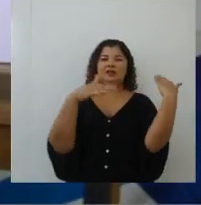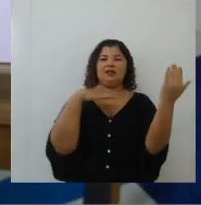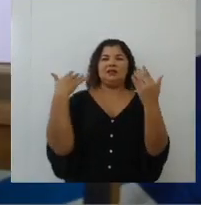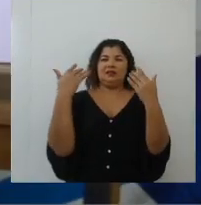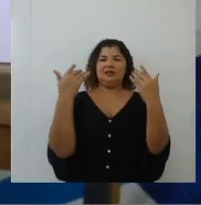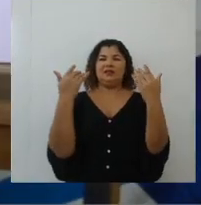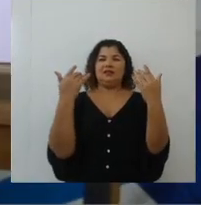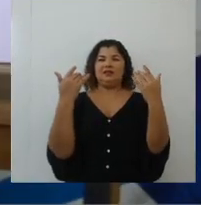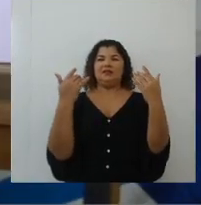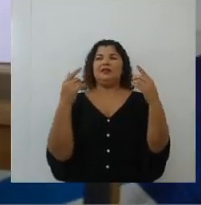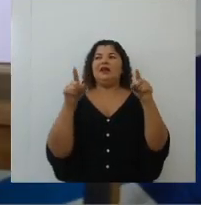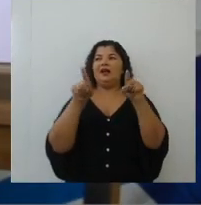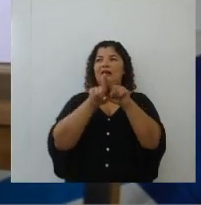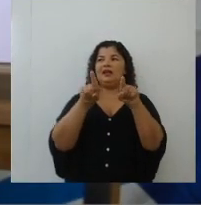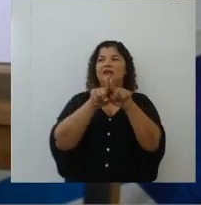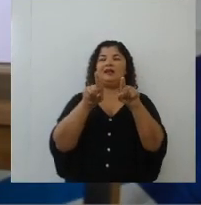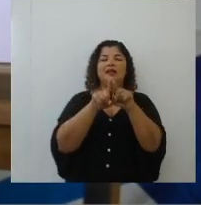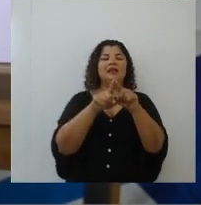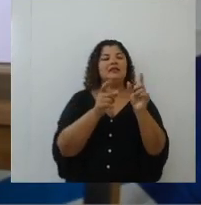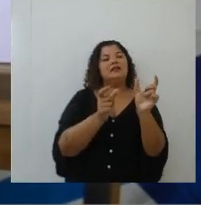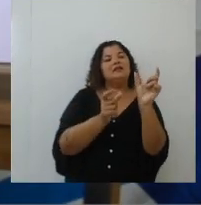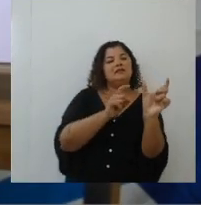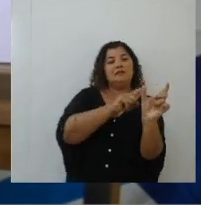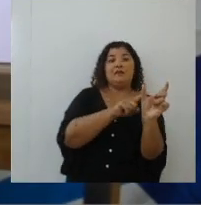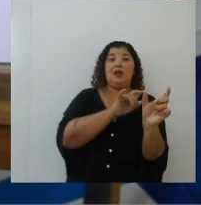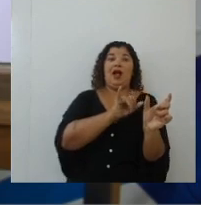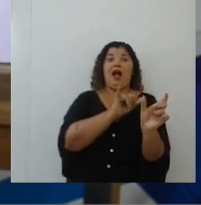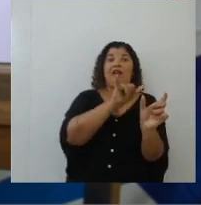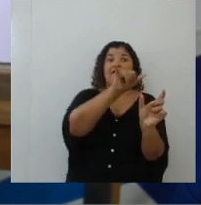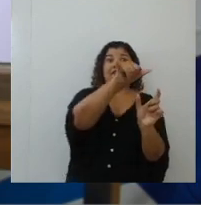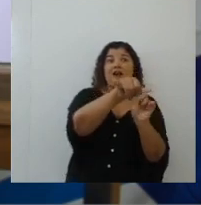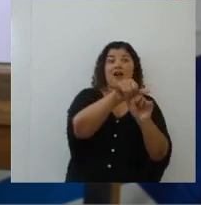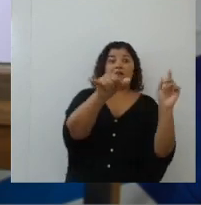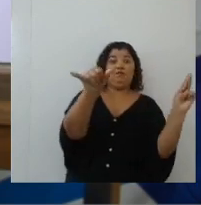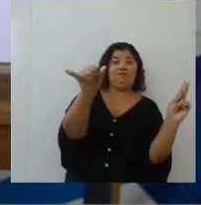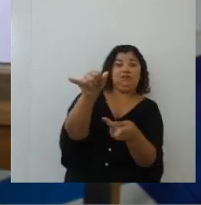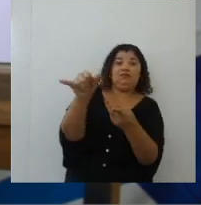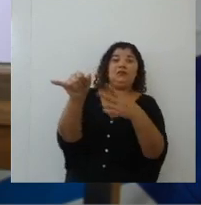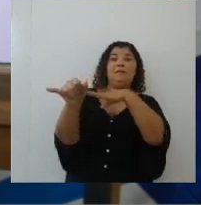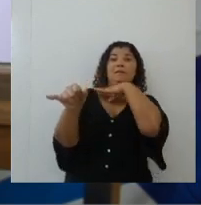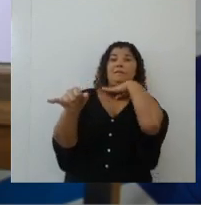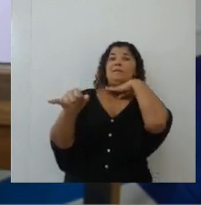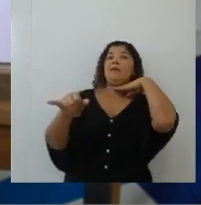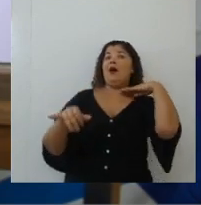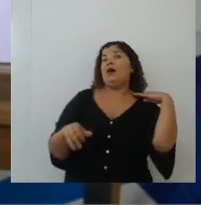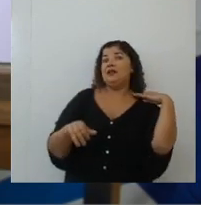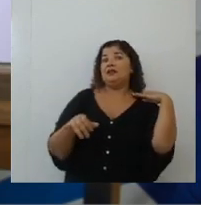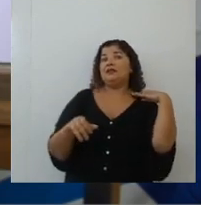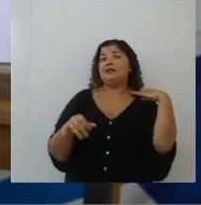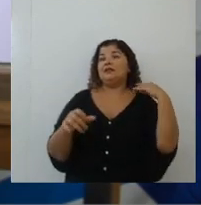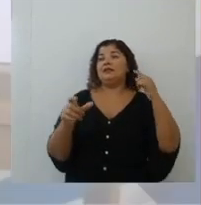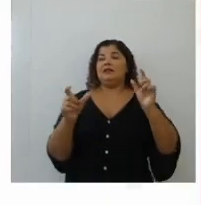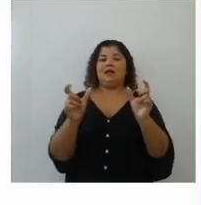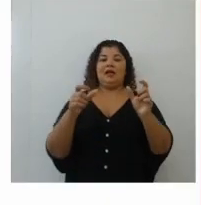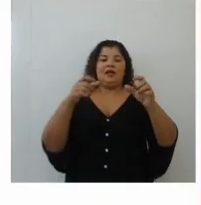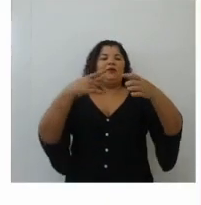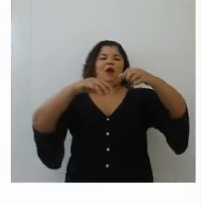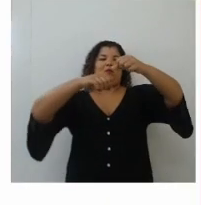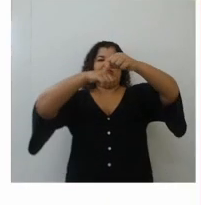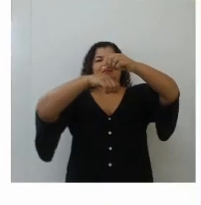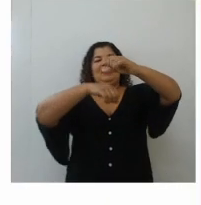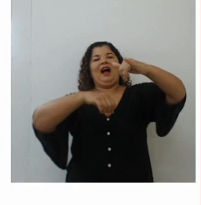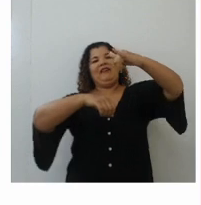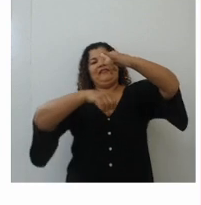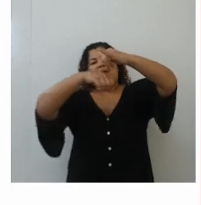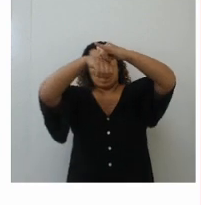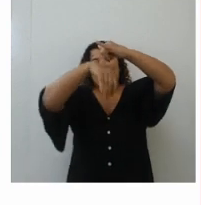ó, o efeito pela causa. Os aviões que causavam a morte. Olha lá, ó, as bombas, a